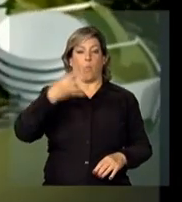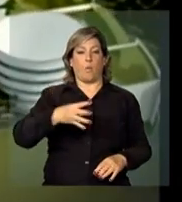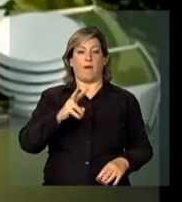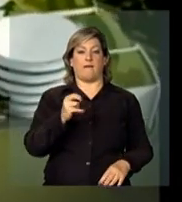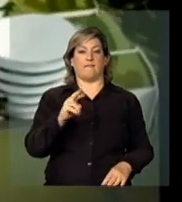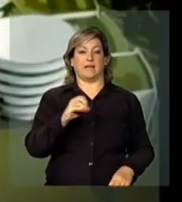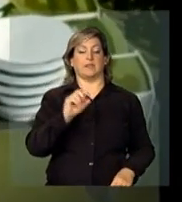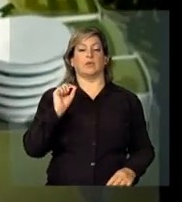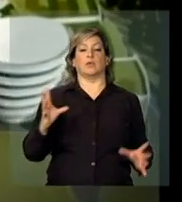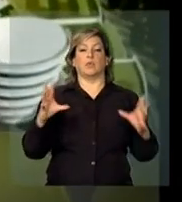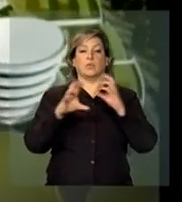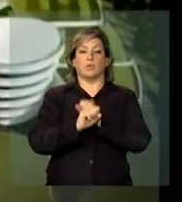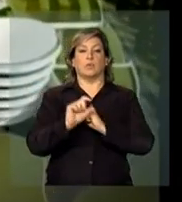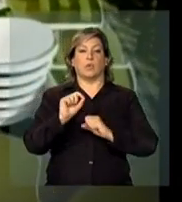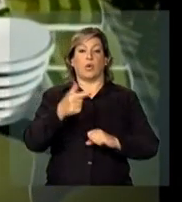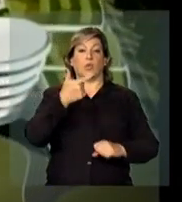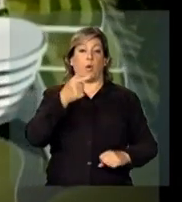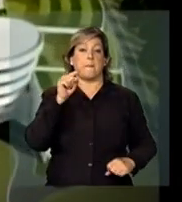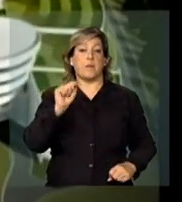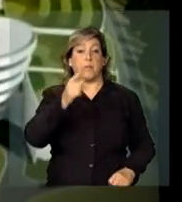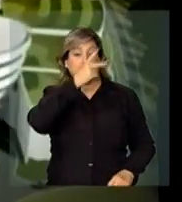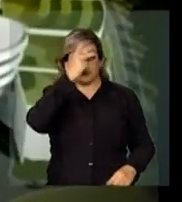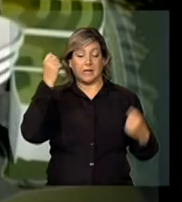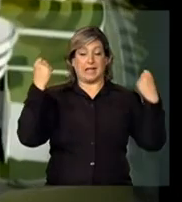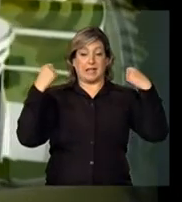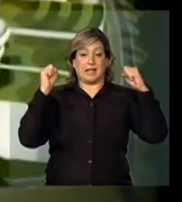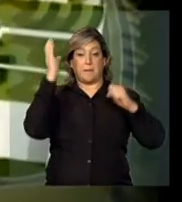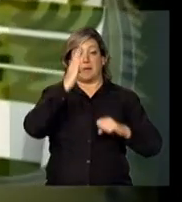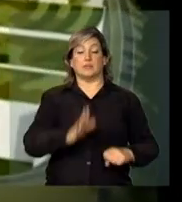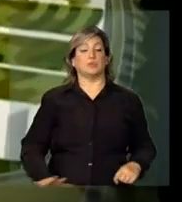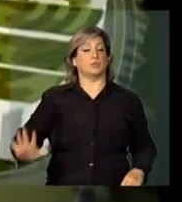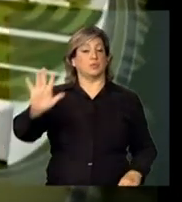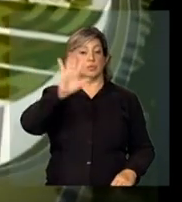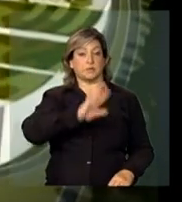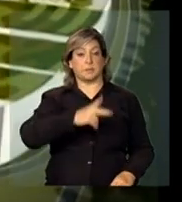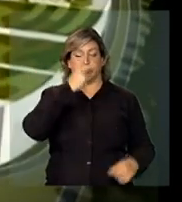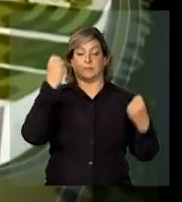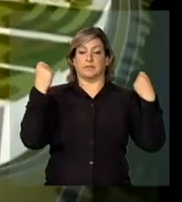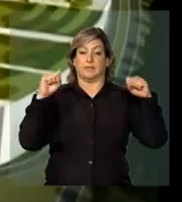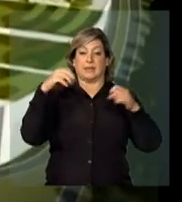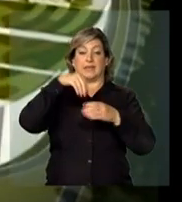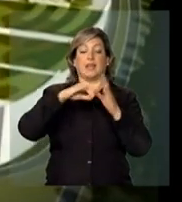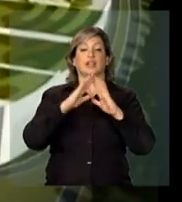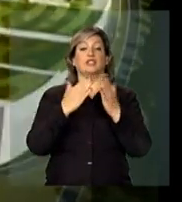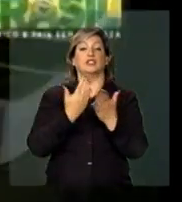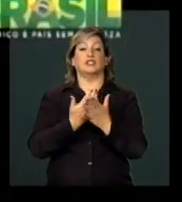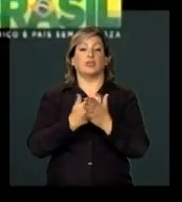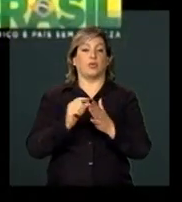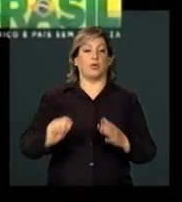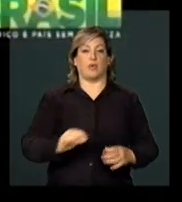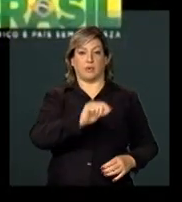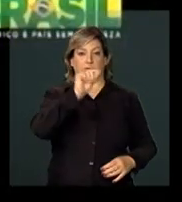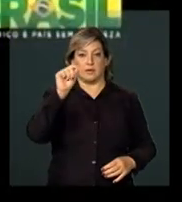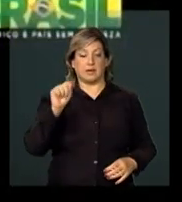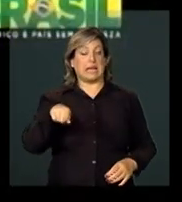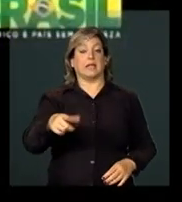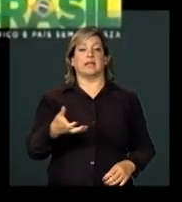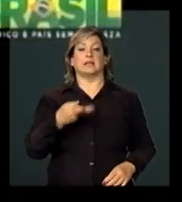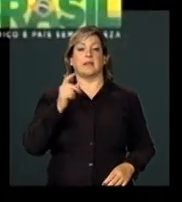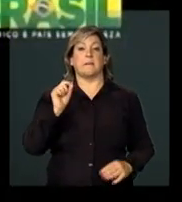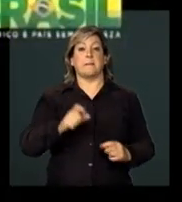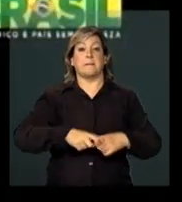reunindo cerca de dois mil atletas do Brasil inteiro atletas escolares significando maior